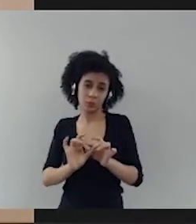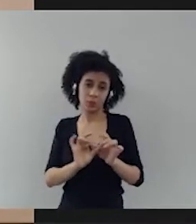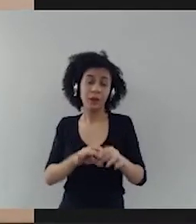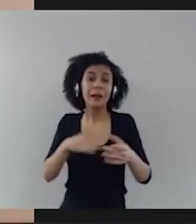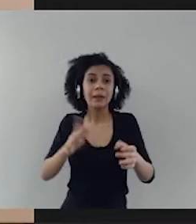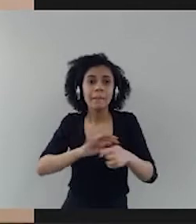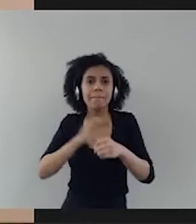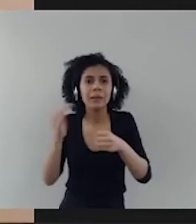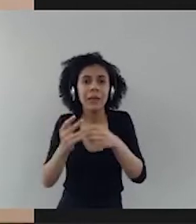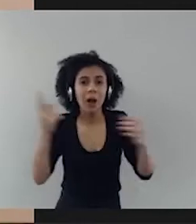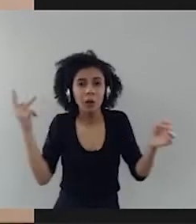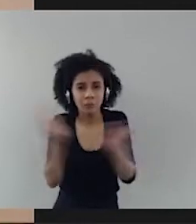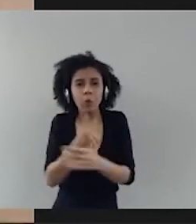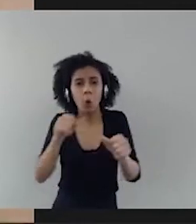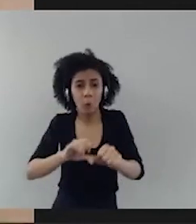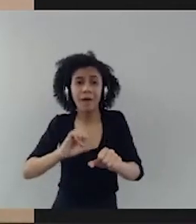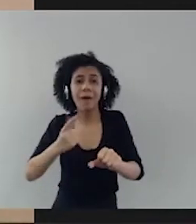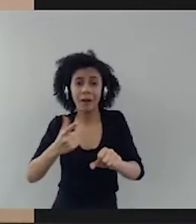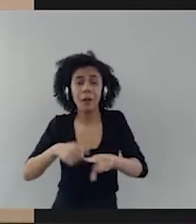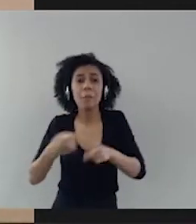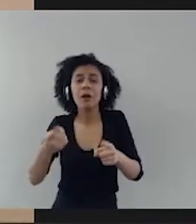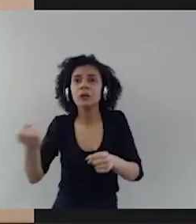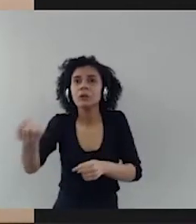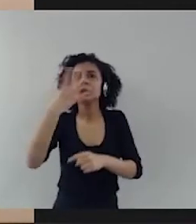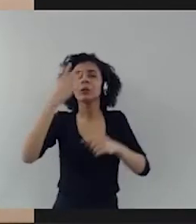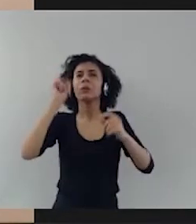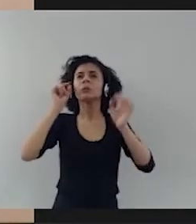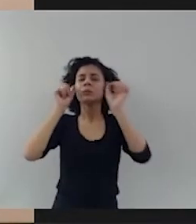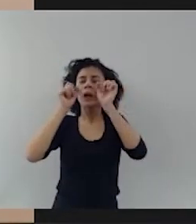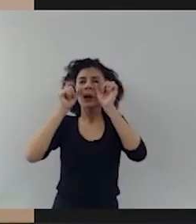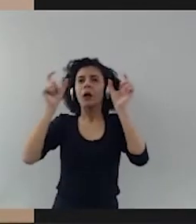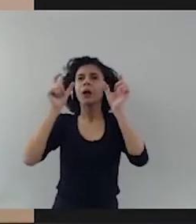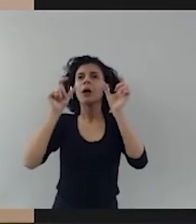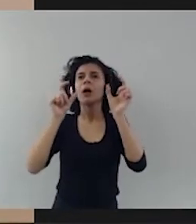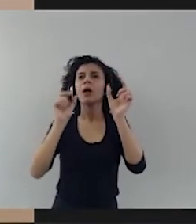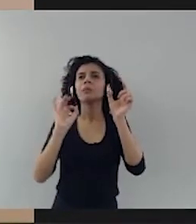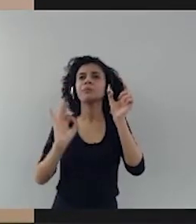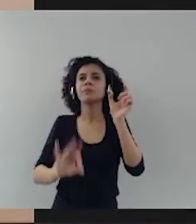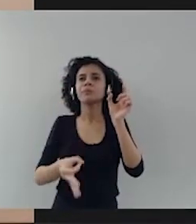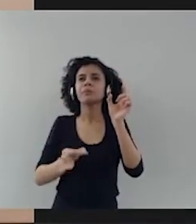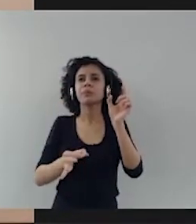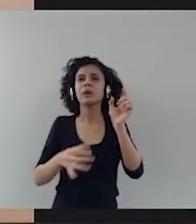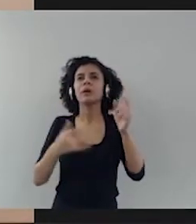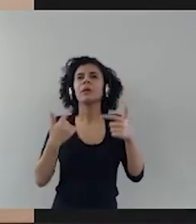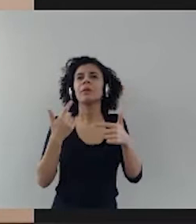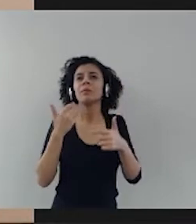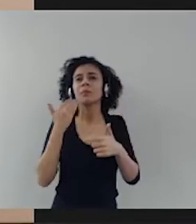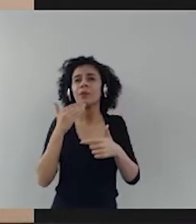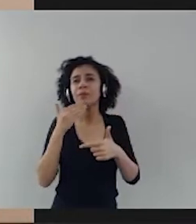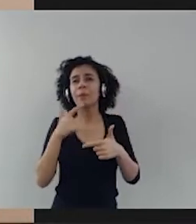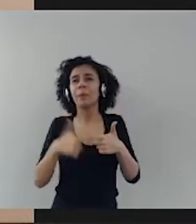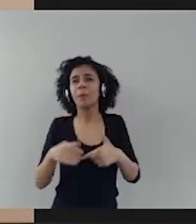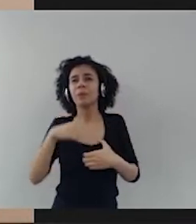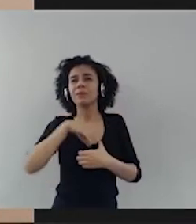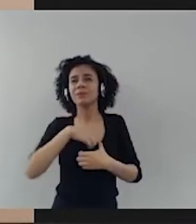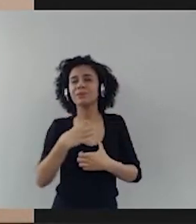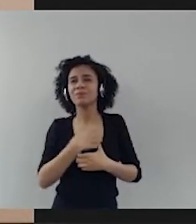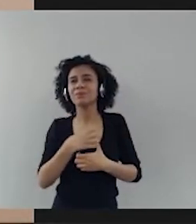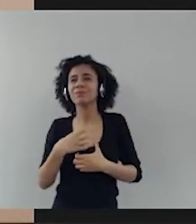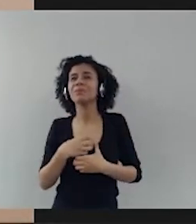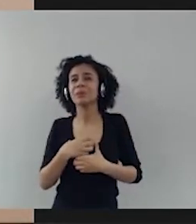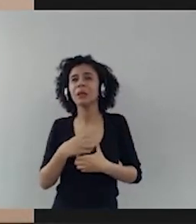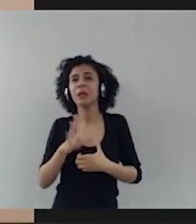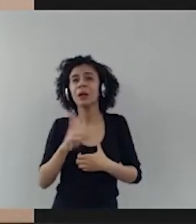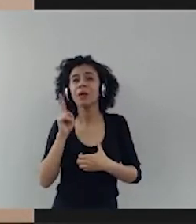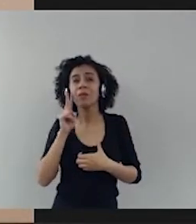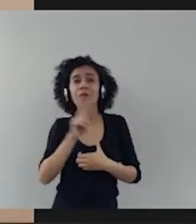essa luz, e essa luz trouxe o que para a gente? Mais do que todas essas feridas que já estão abertas, mostrou,